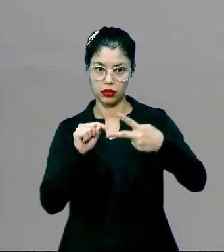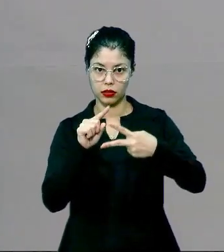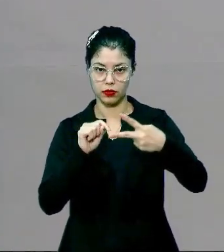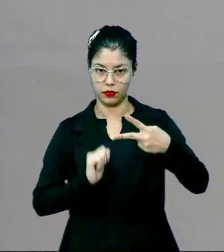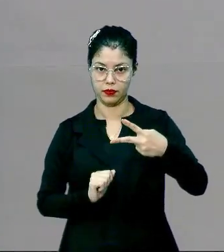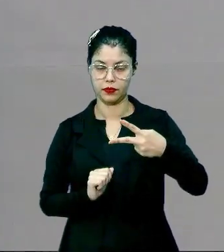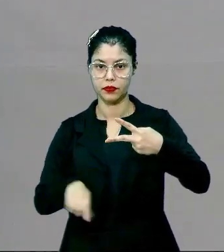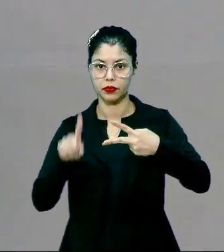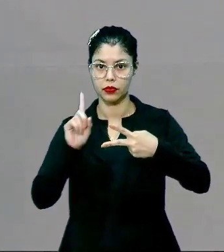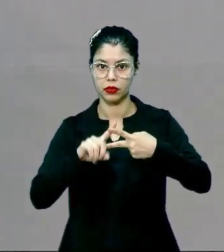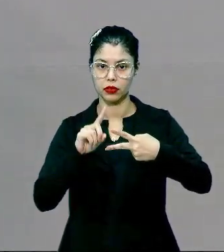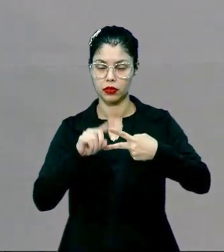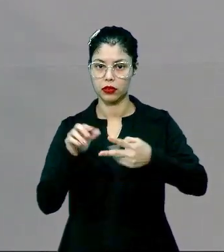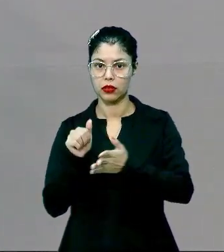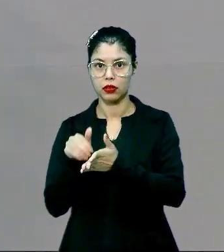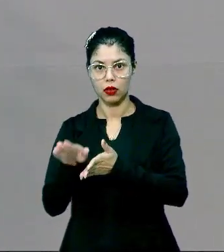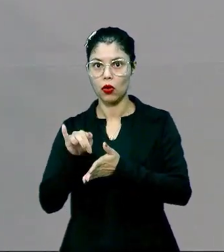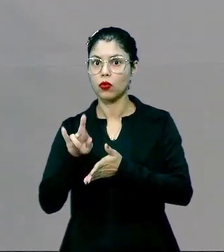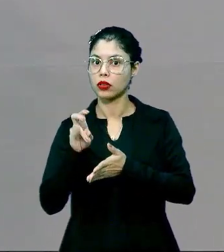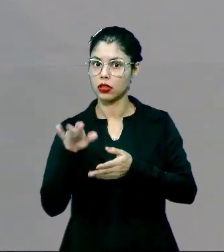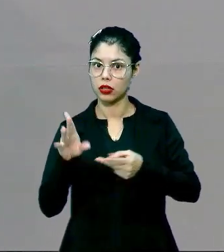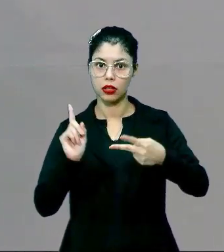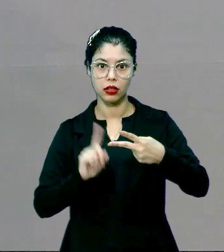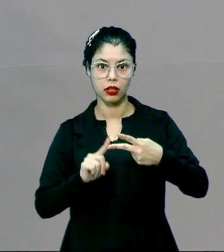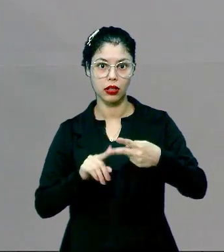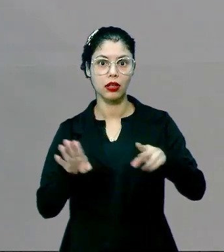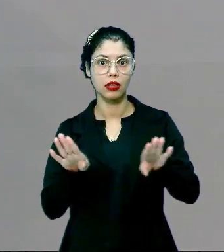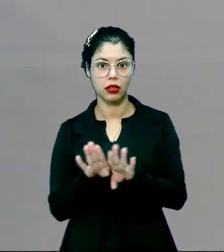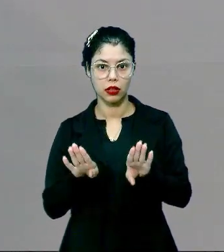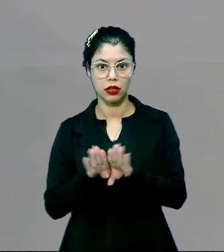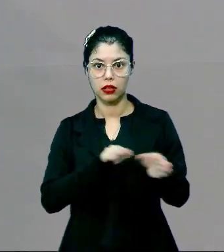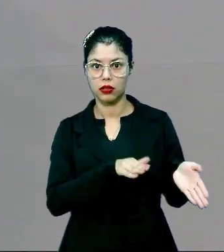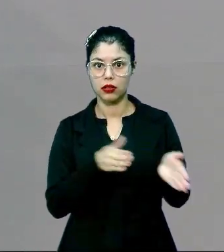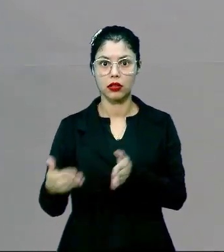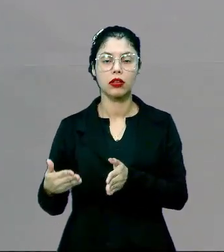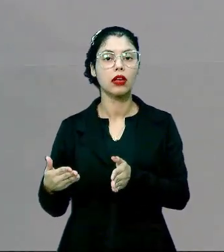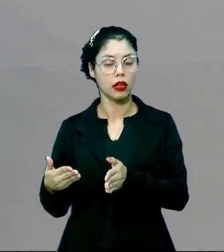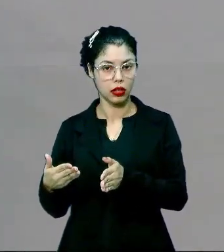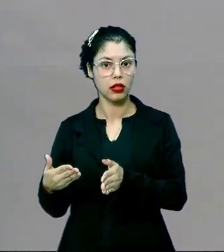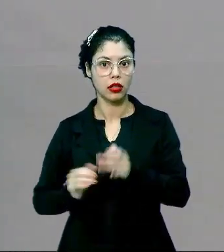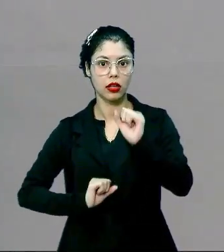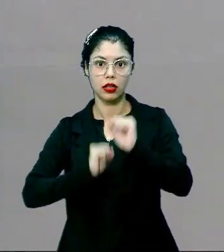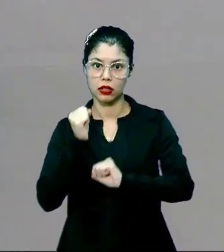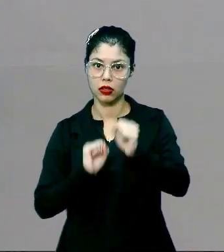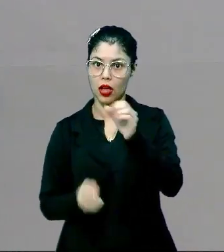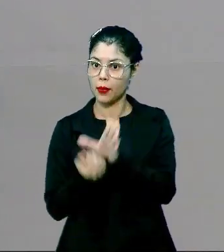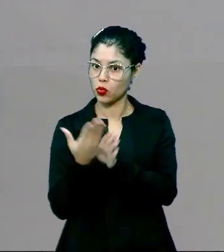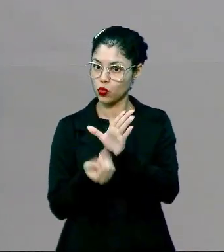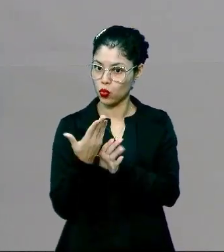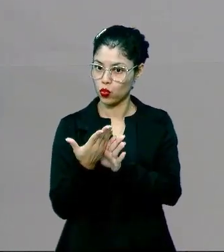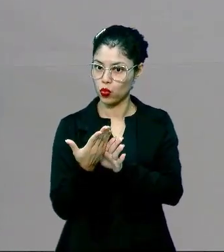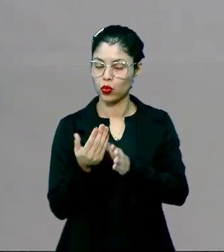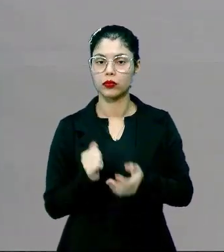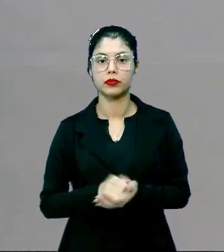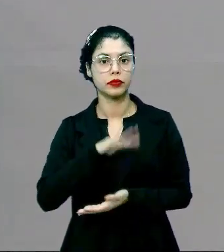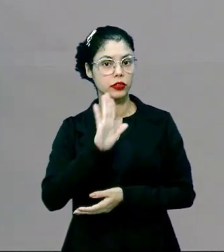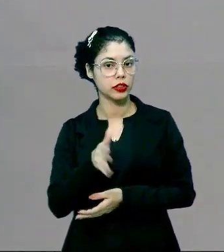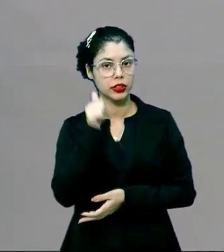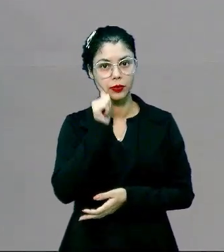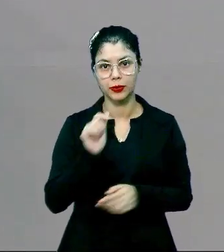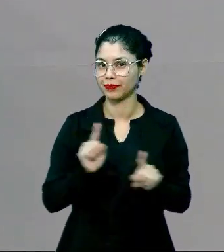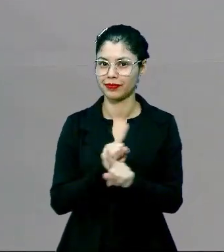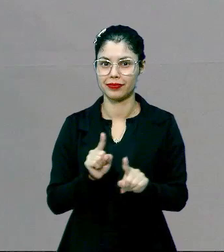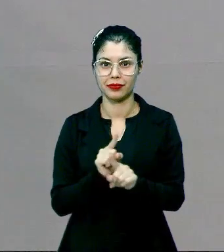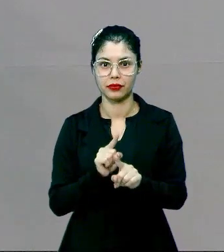funções. A de eliminar a urina e ele também faz parte da função do sistema reprodutor. Já na mulher,